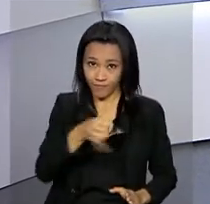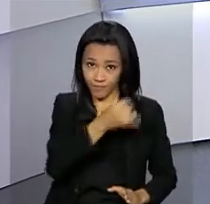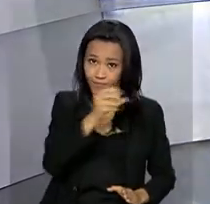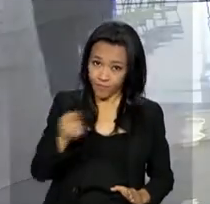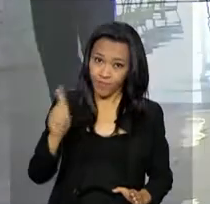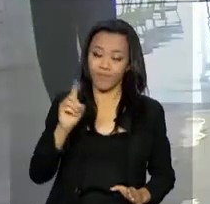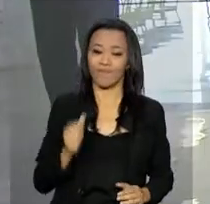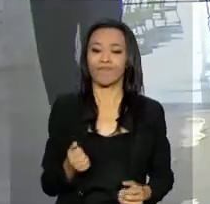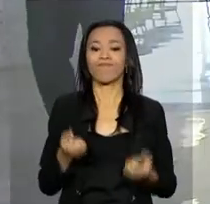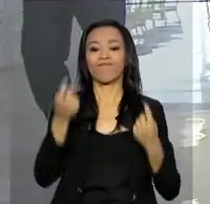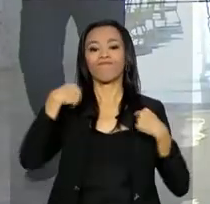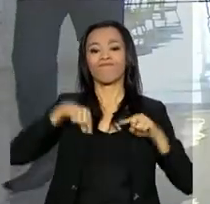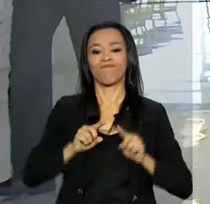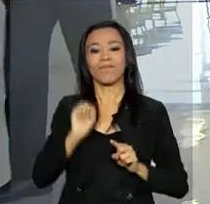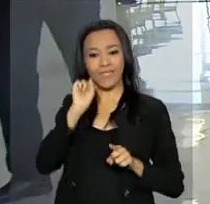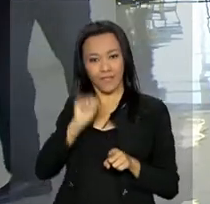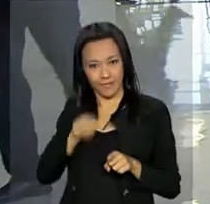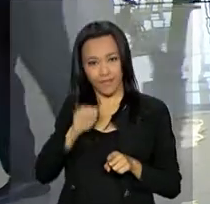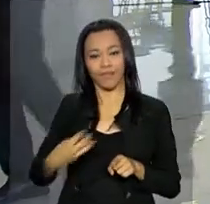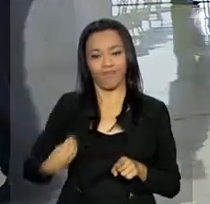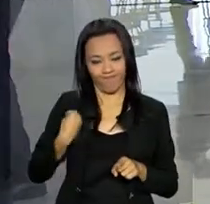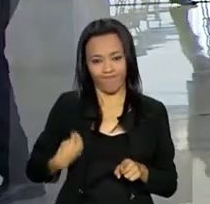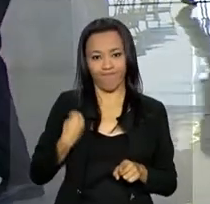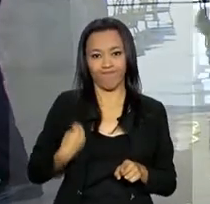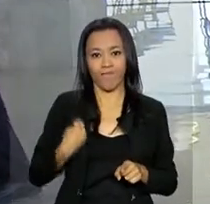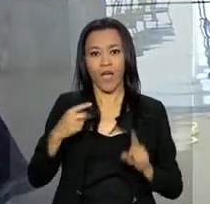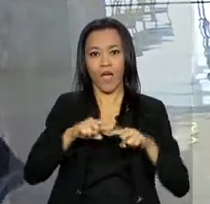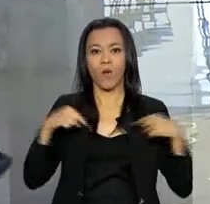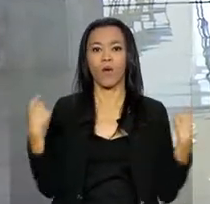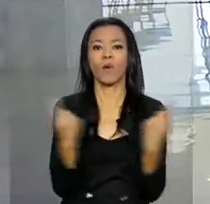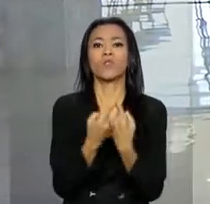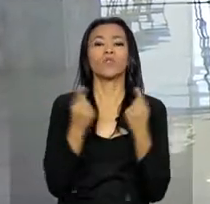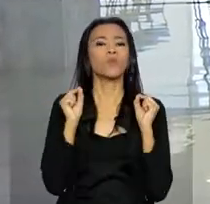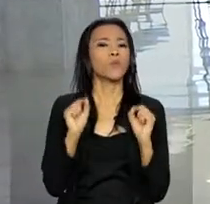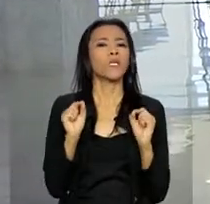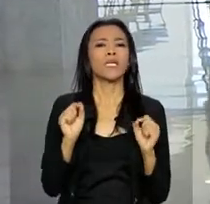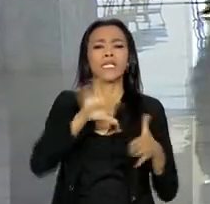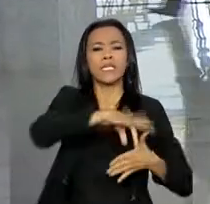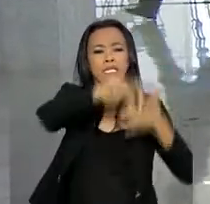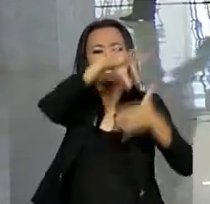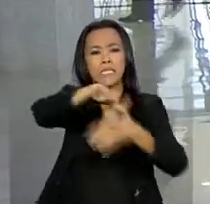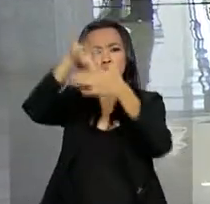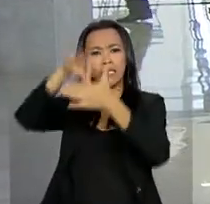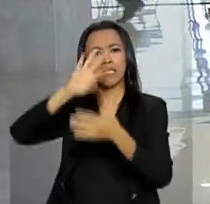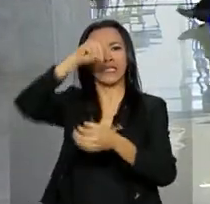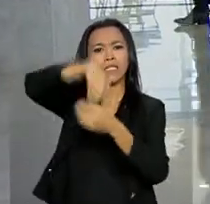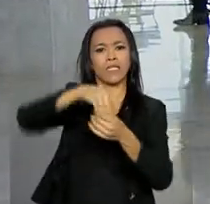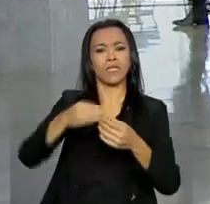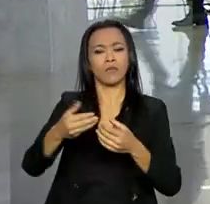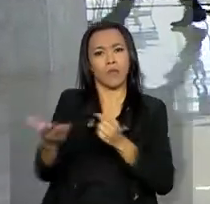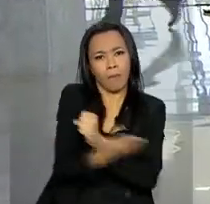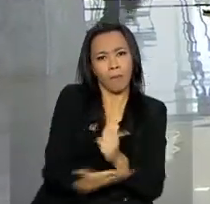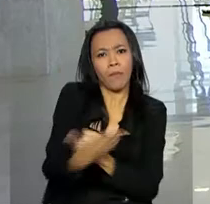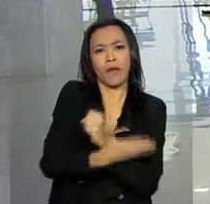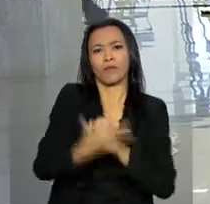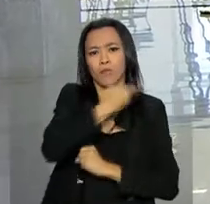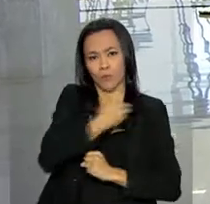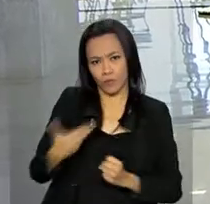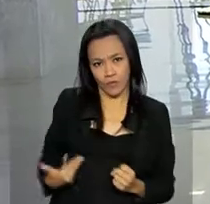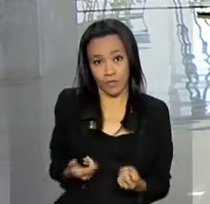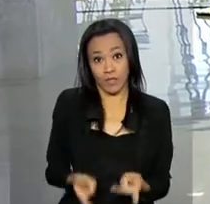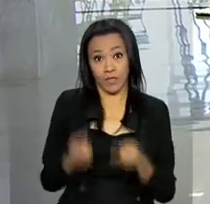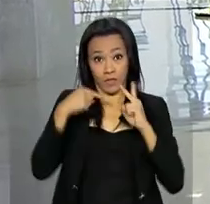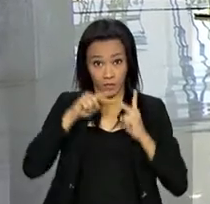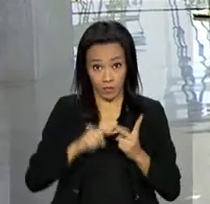falou essa reunião ela segue acontecendo aqui no palácio do planalto participam líderes da base aliada do governo integrantes da comissão especial que